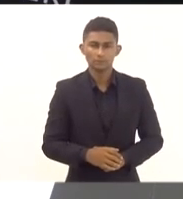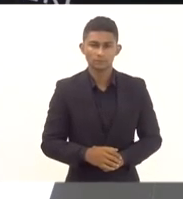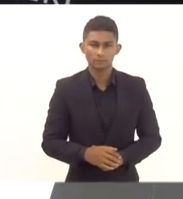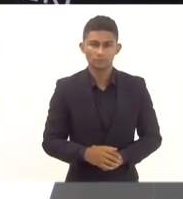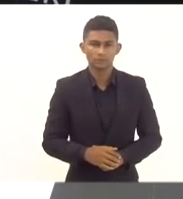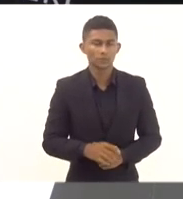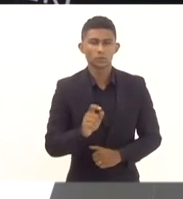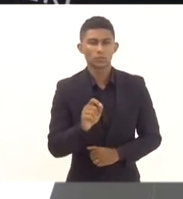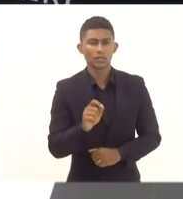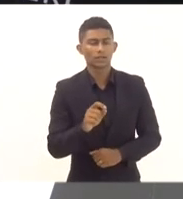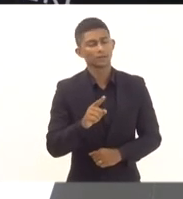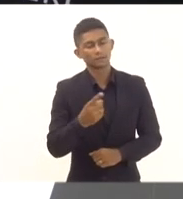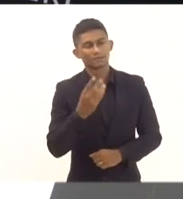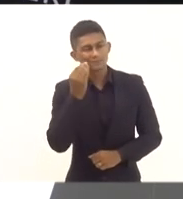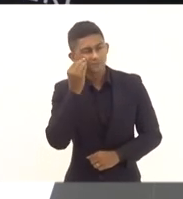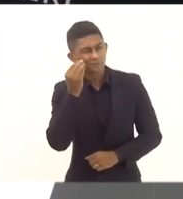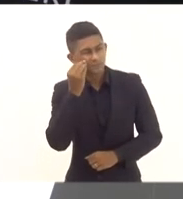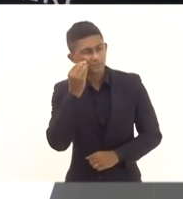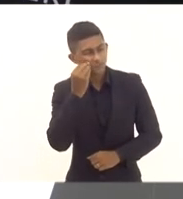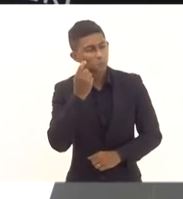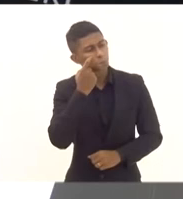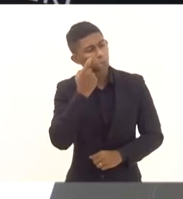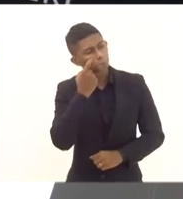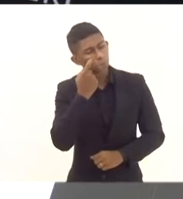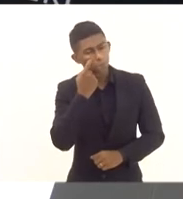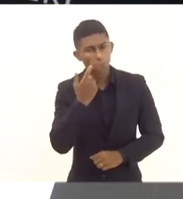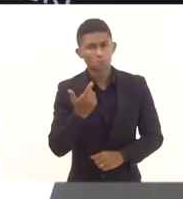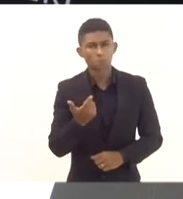inclusive é DP